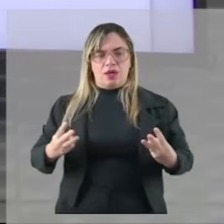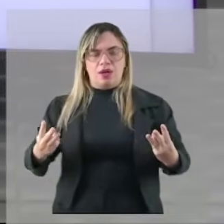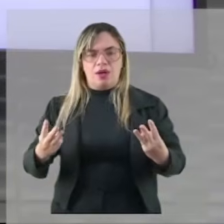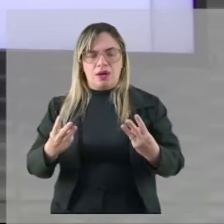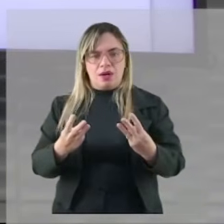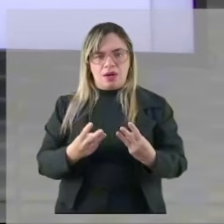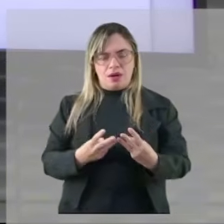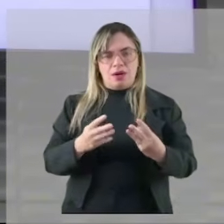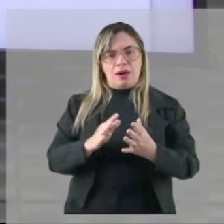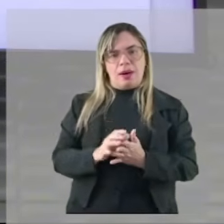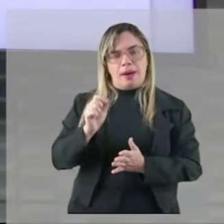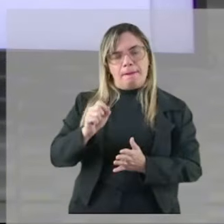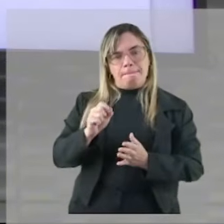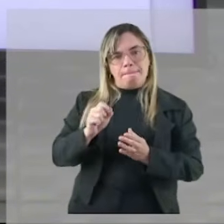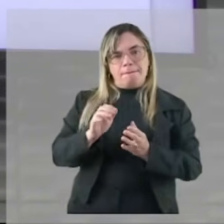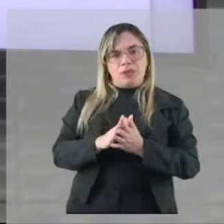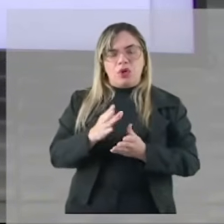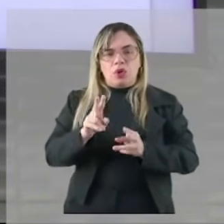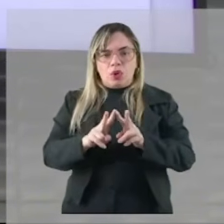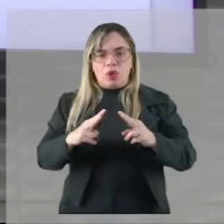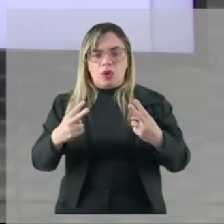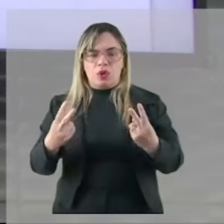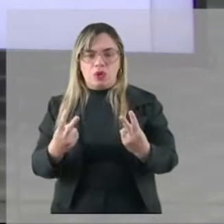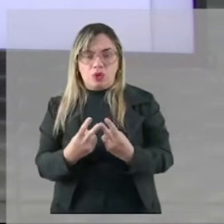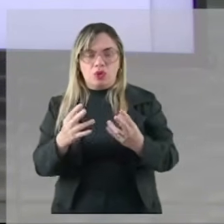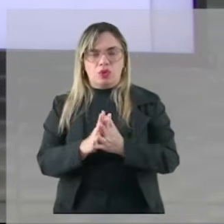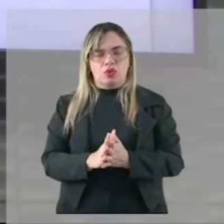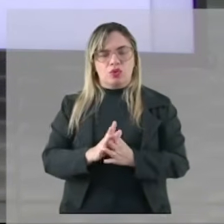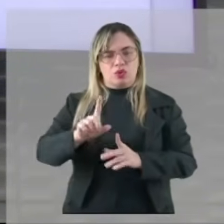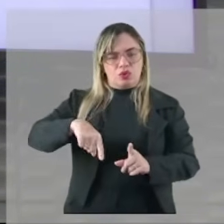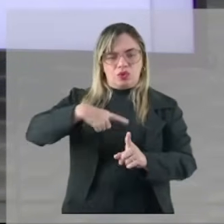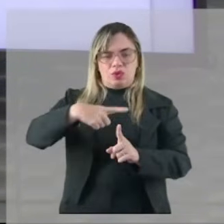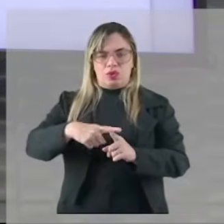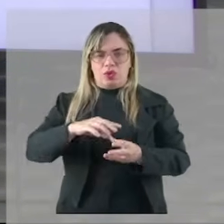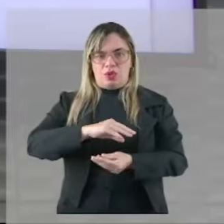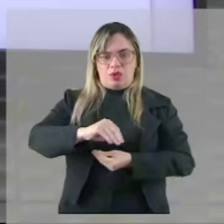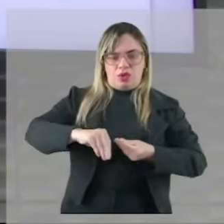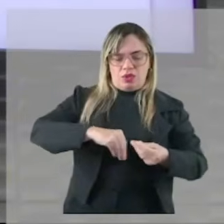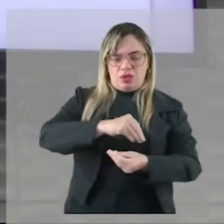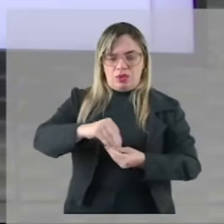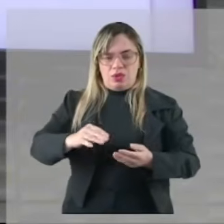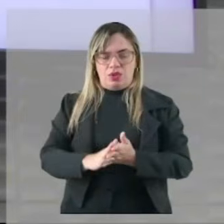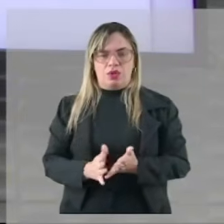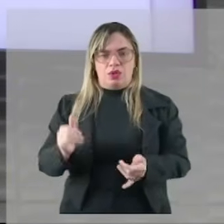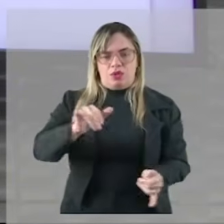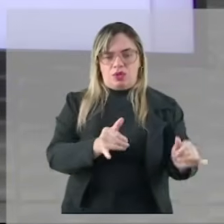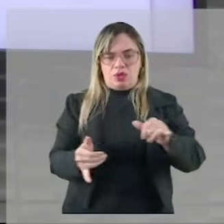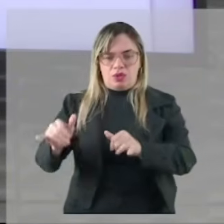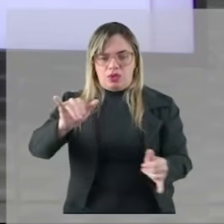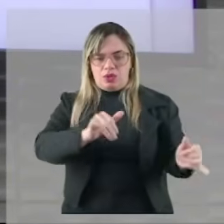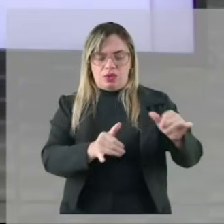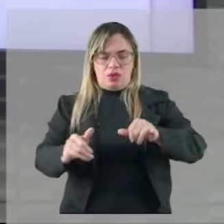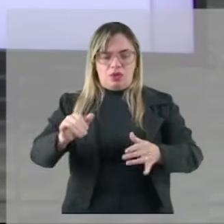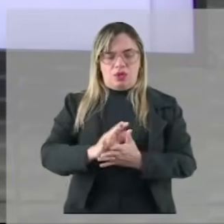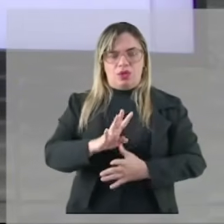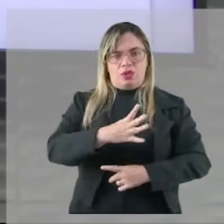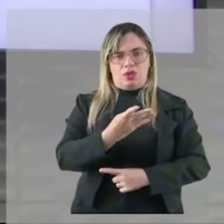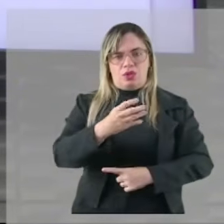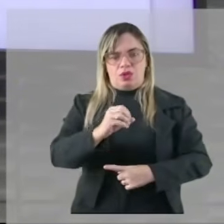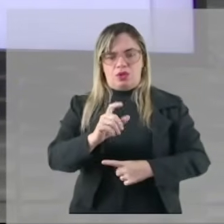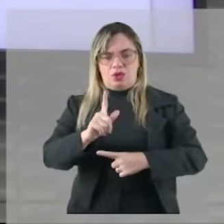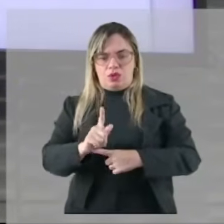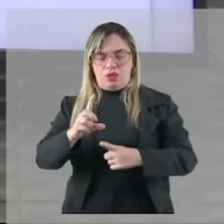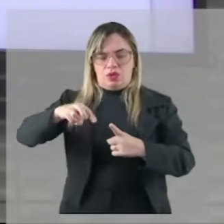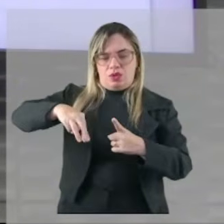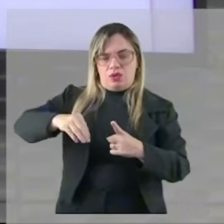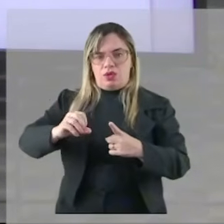representa ali um conjunto, tá, de entidades químicas. Então, toda vez que eu tenho 40 gramas por mol, eu tenho 40 gramas em uma